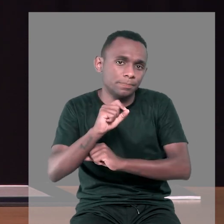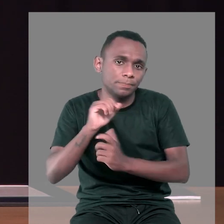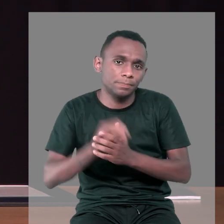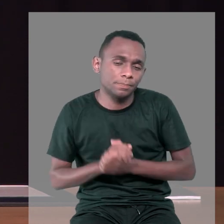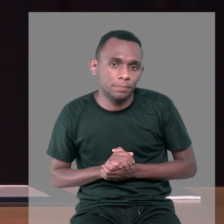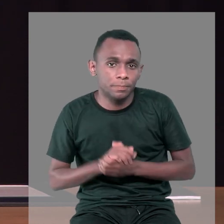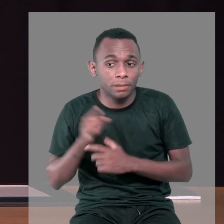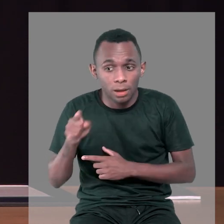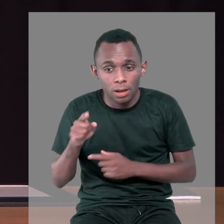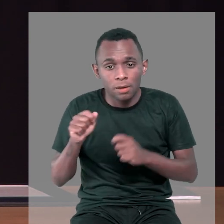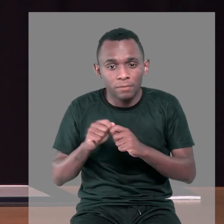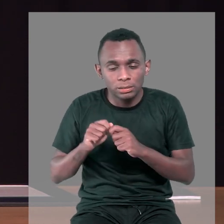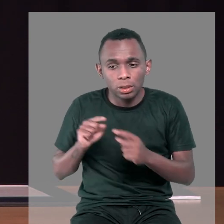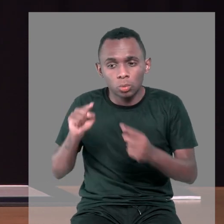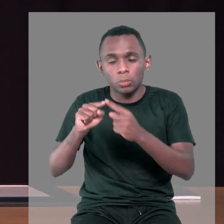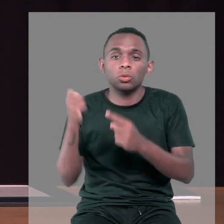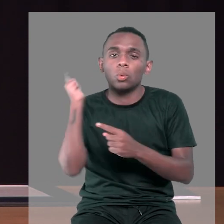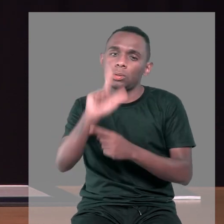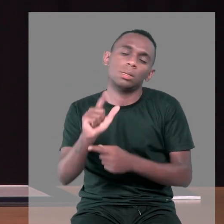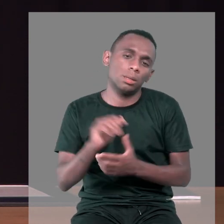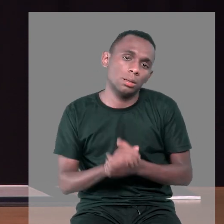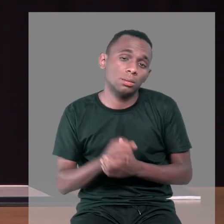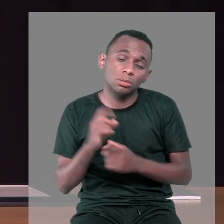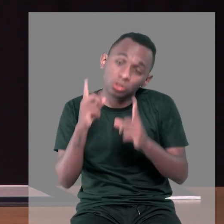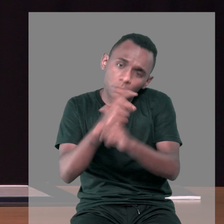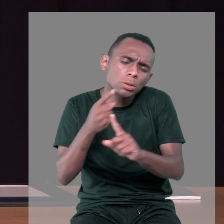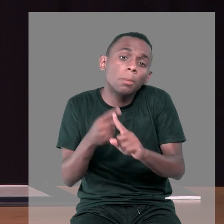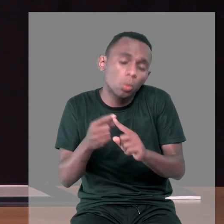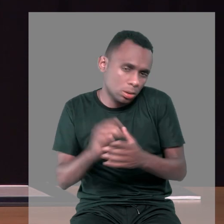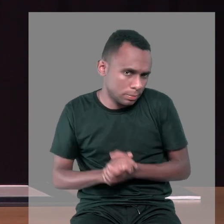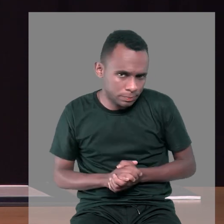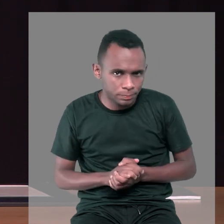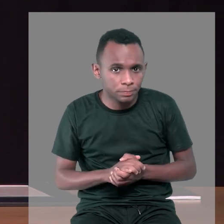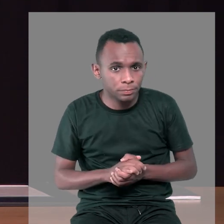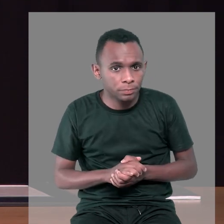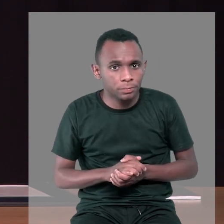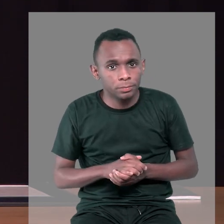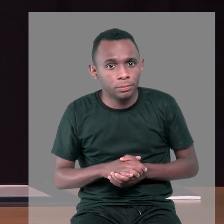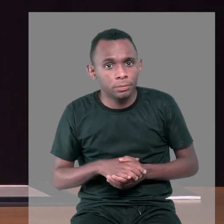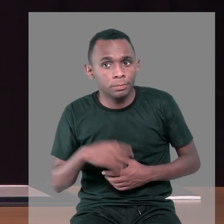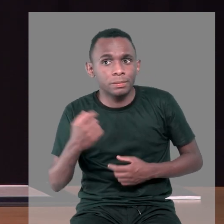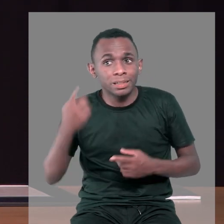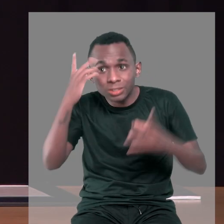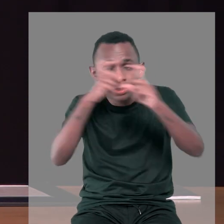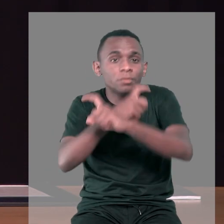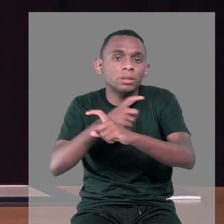ela realizar o seu objetivo. Será difícil porque é raro encontrar alguém como o